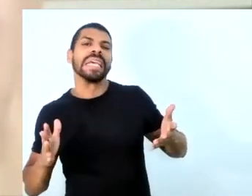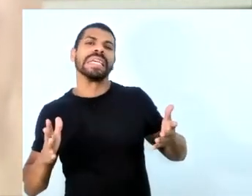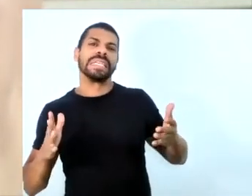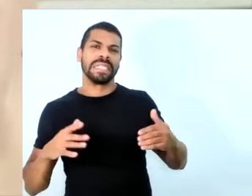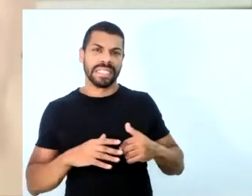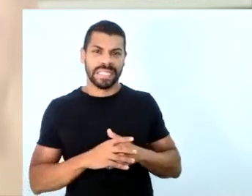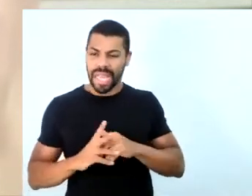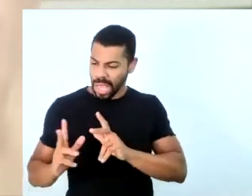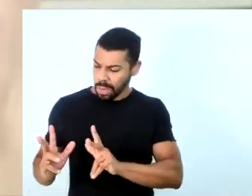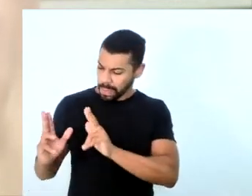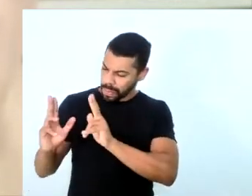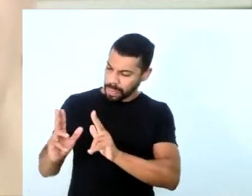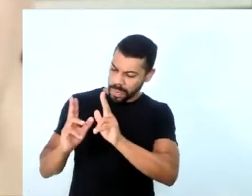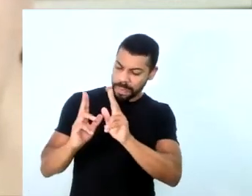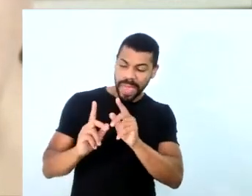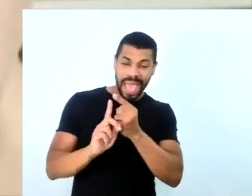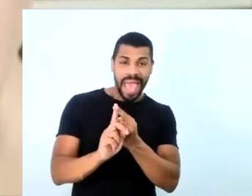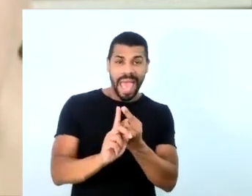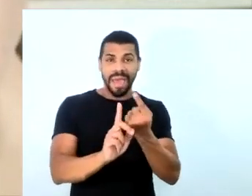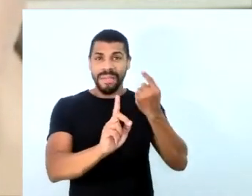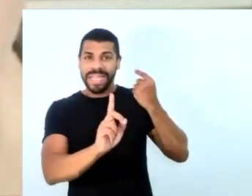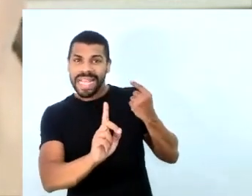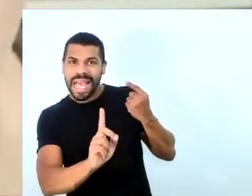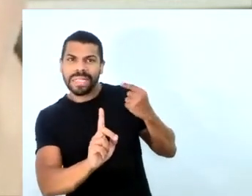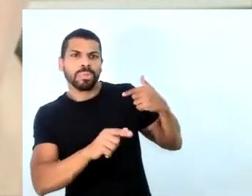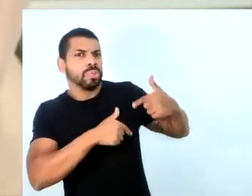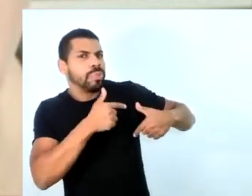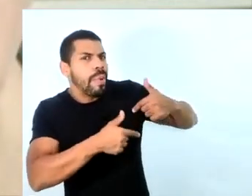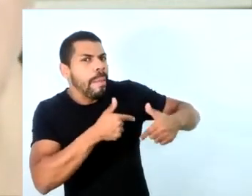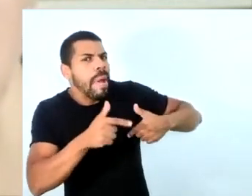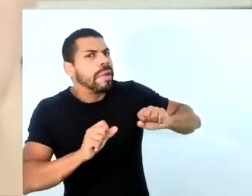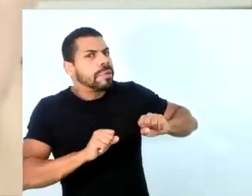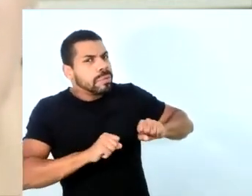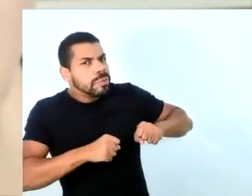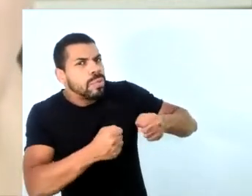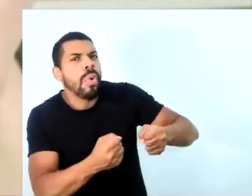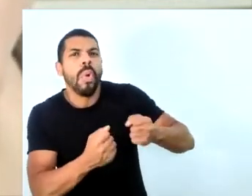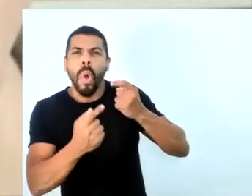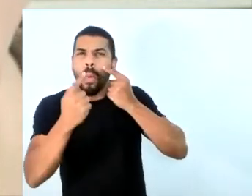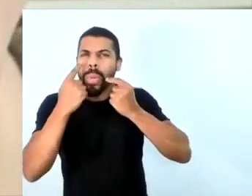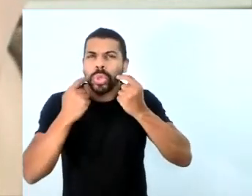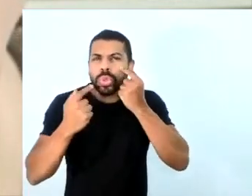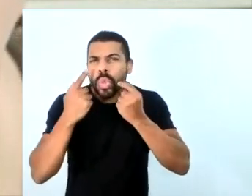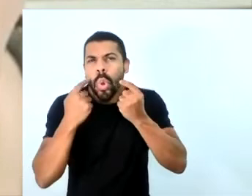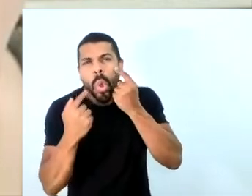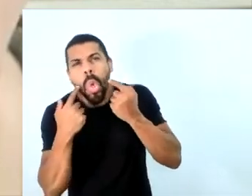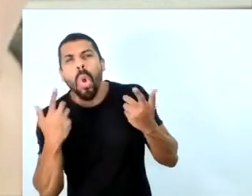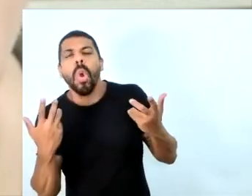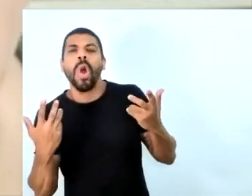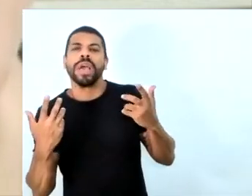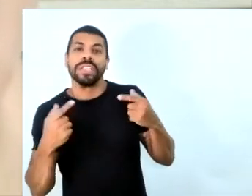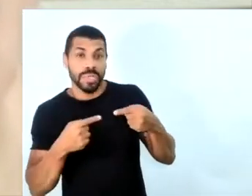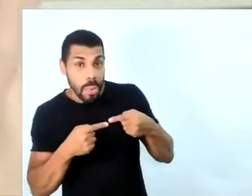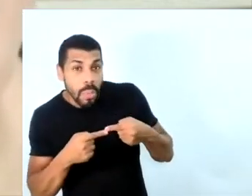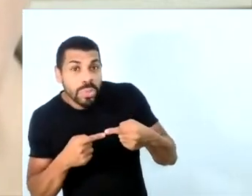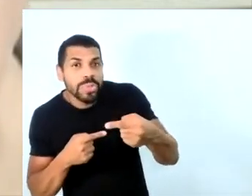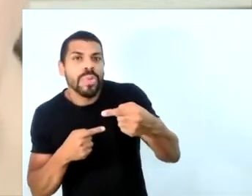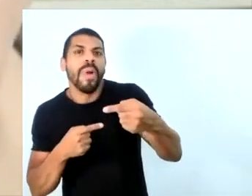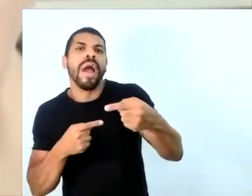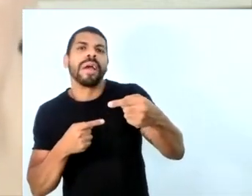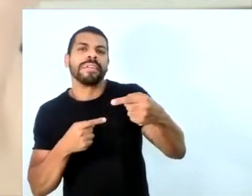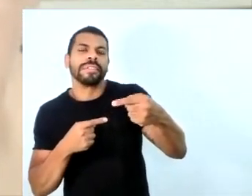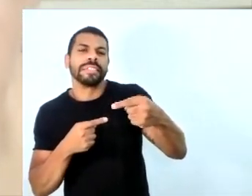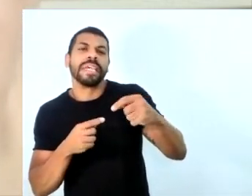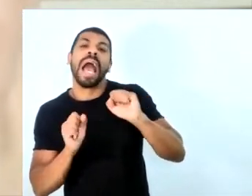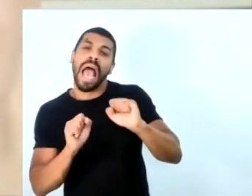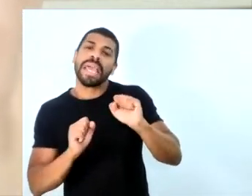na montagem da cena anterior, a gente trabalhou para que de forma que ele ficasse mais choroso. Então, se for filmar essa continuidade, ver se